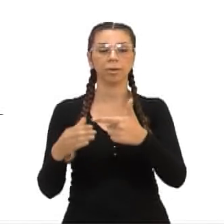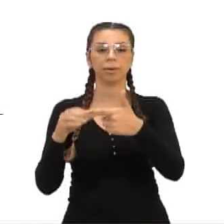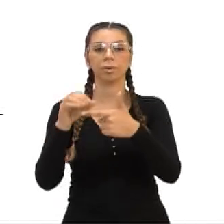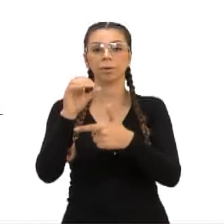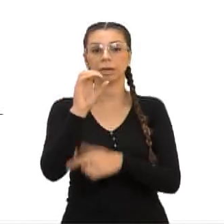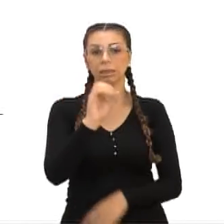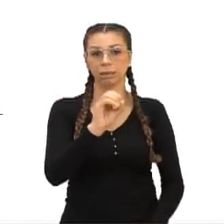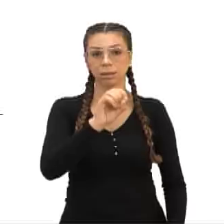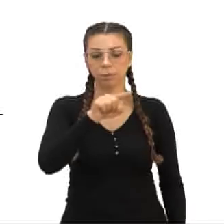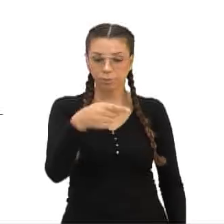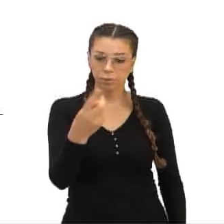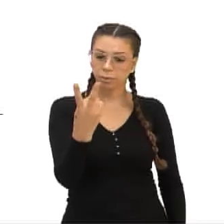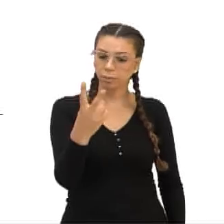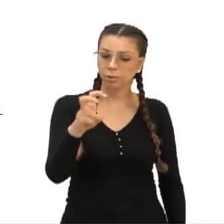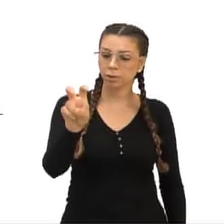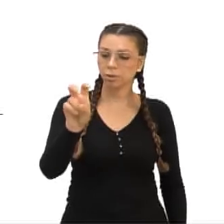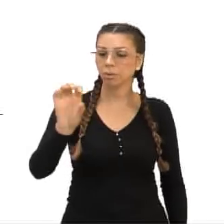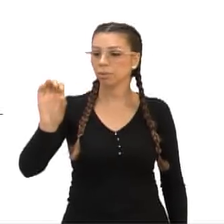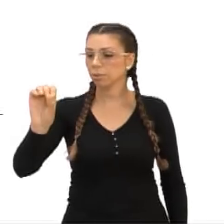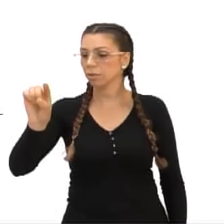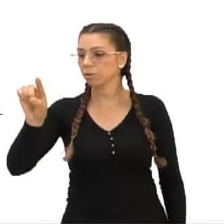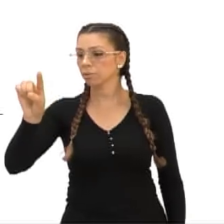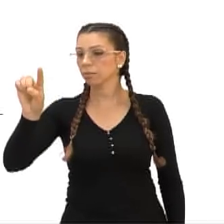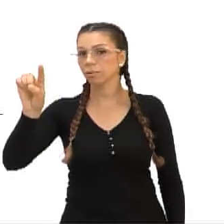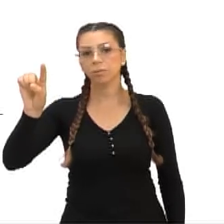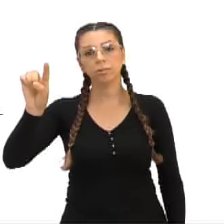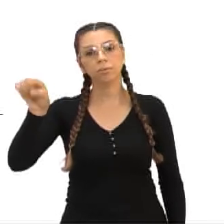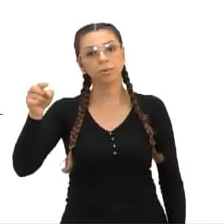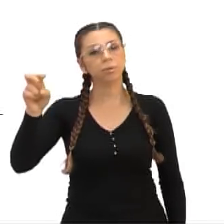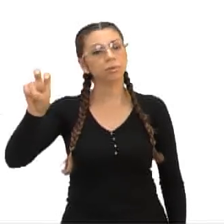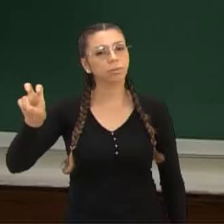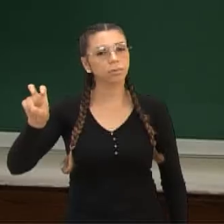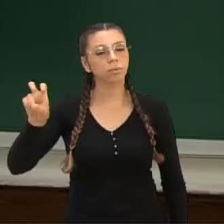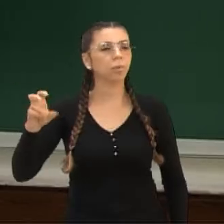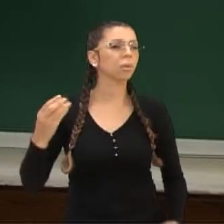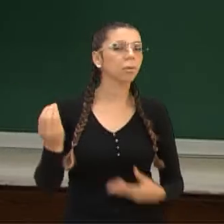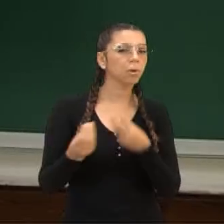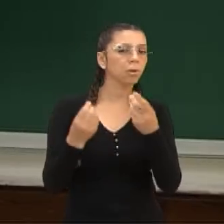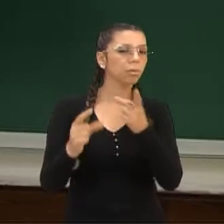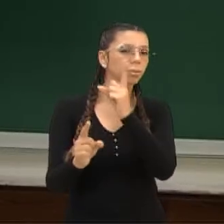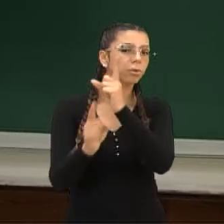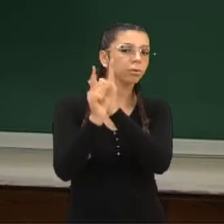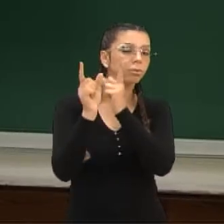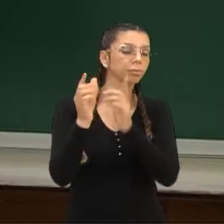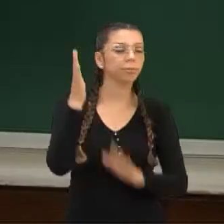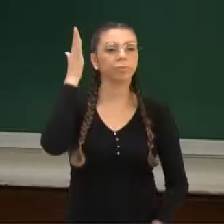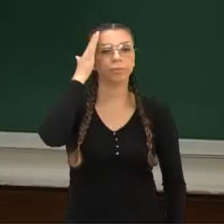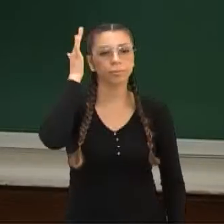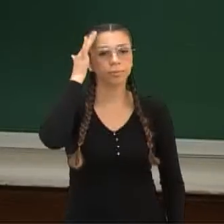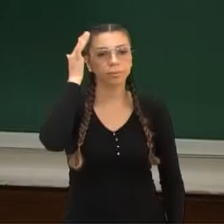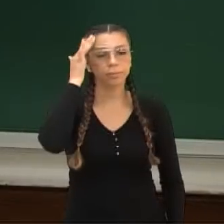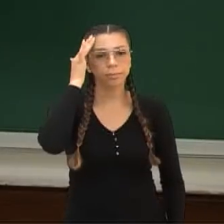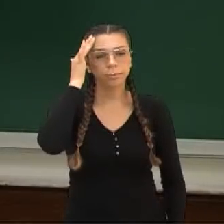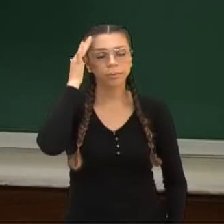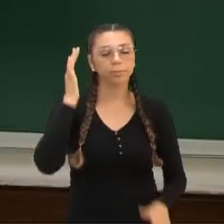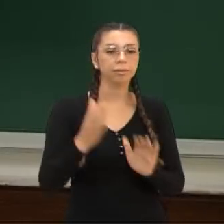e 0,5. Ah, professora, mas como é que você faz para encontrar aqui 0,25? Eu sei